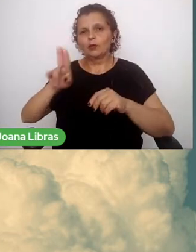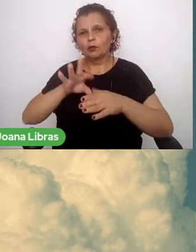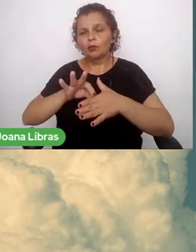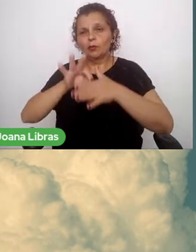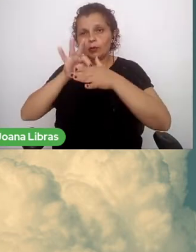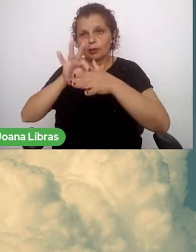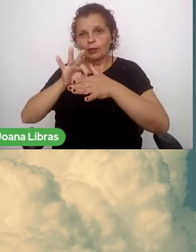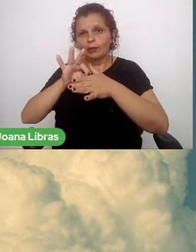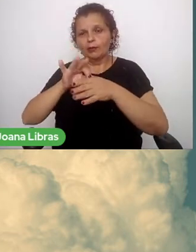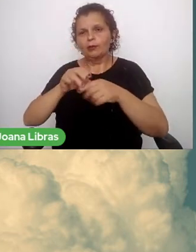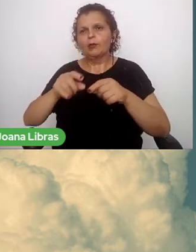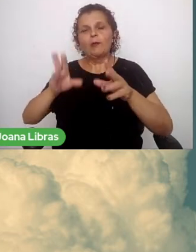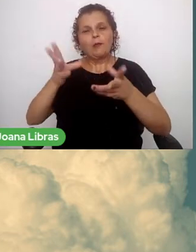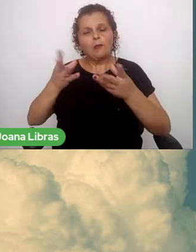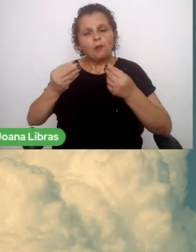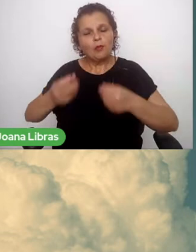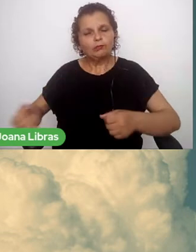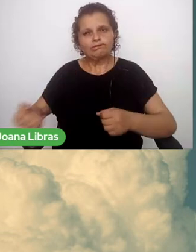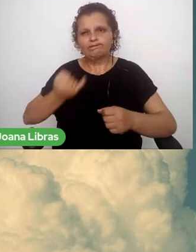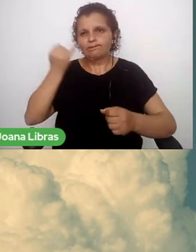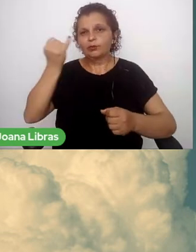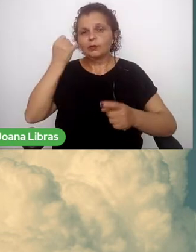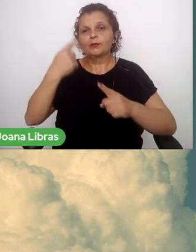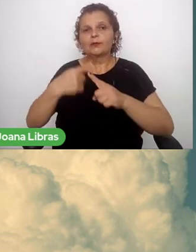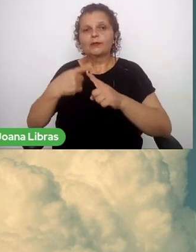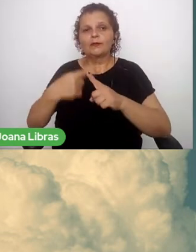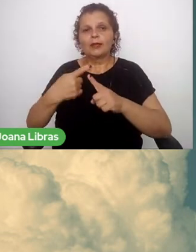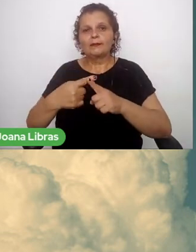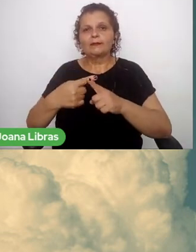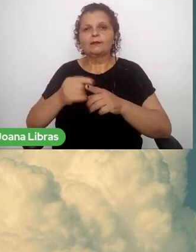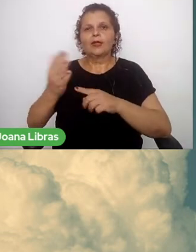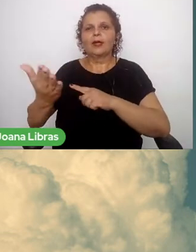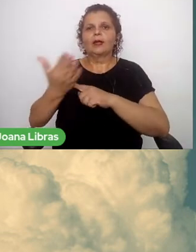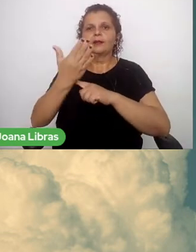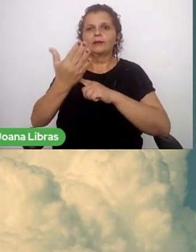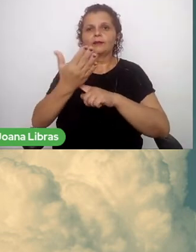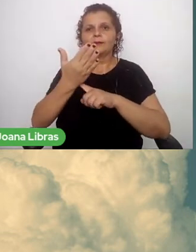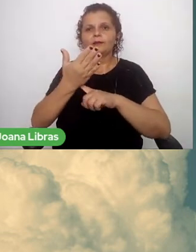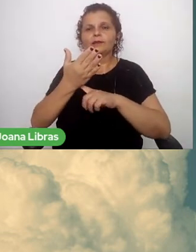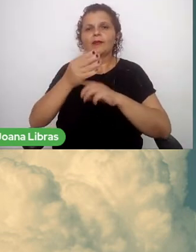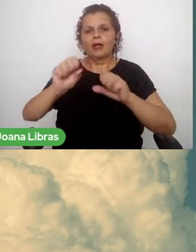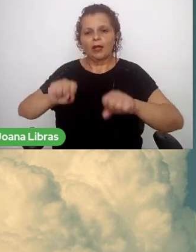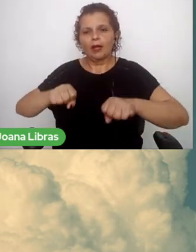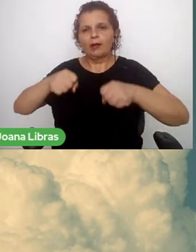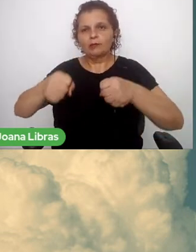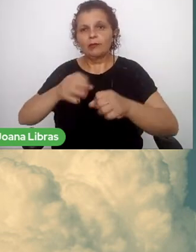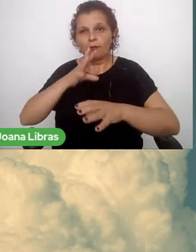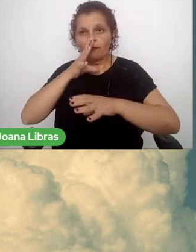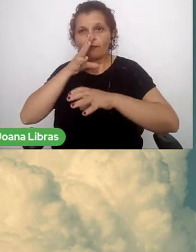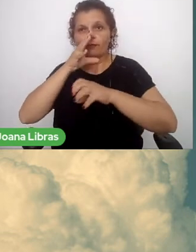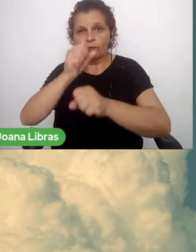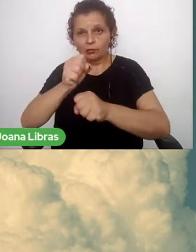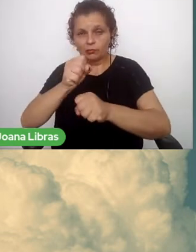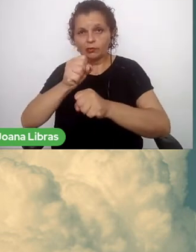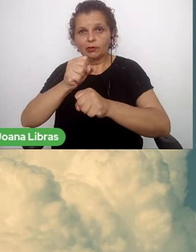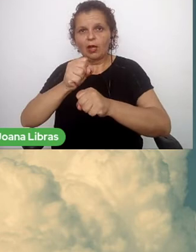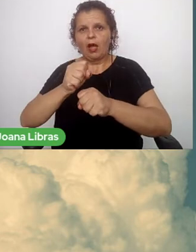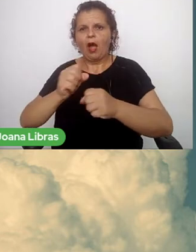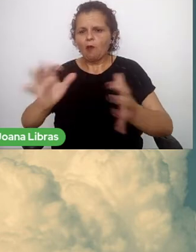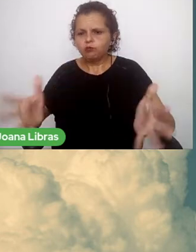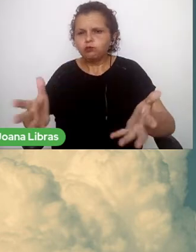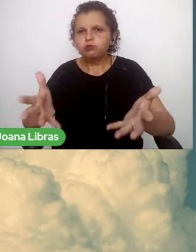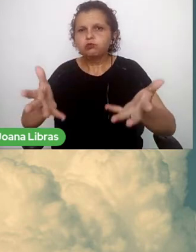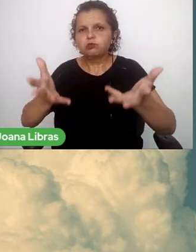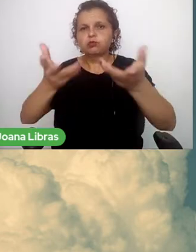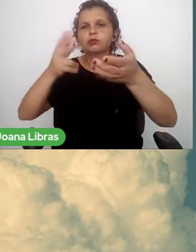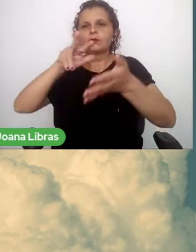uma ferramenta muito poderosa, porque ela ajuda, ela empodera o time a criar,